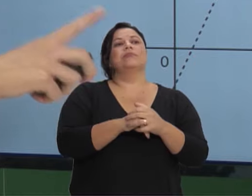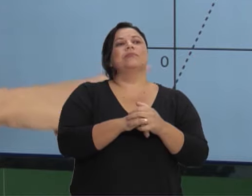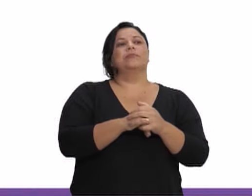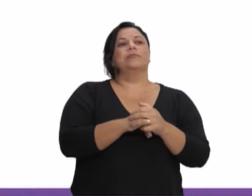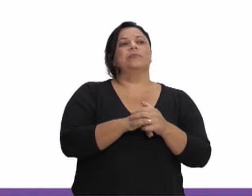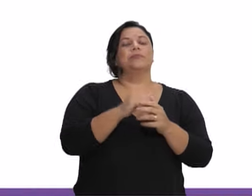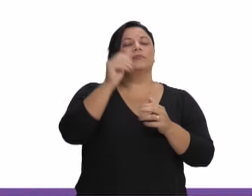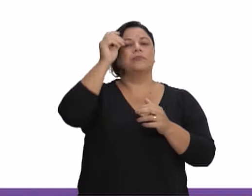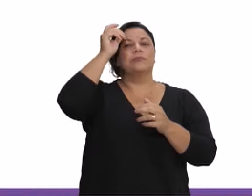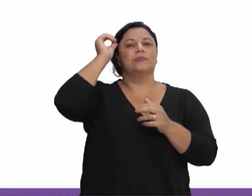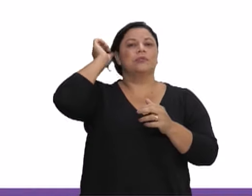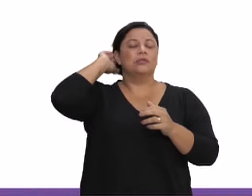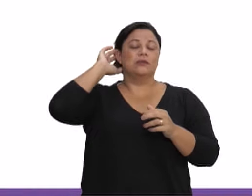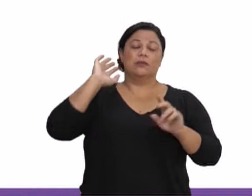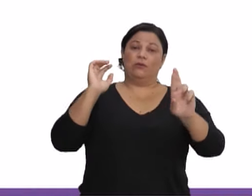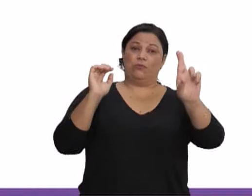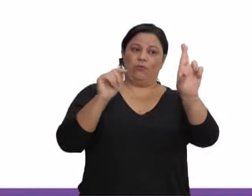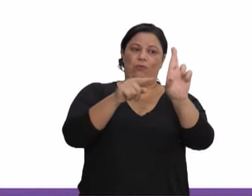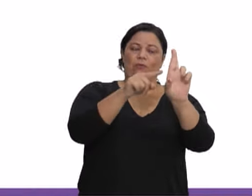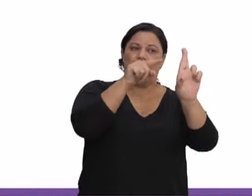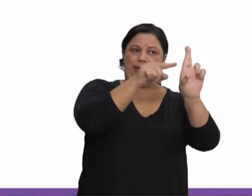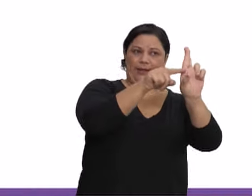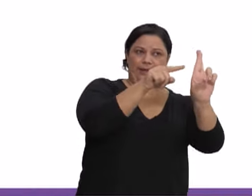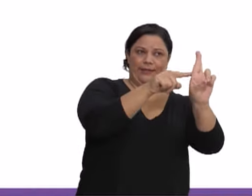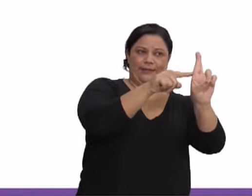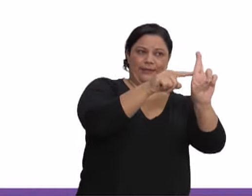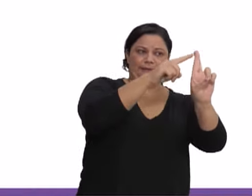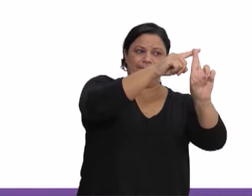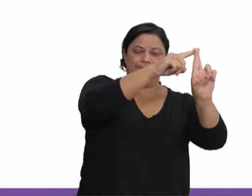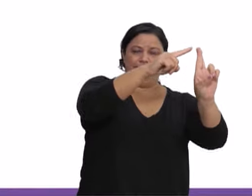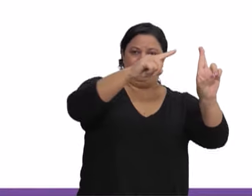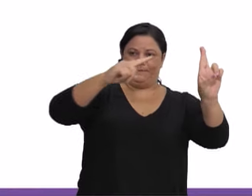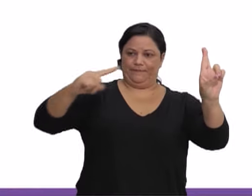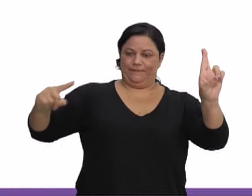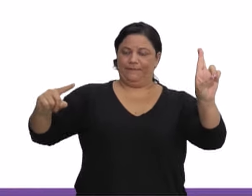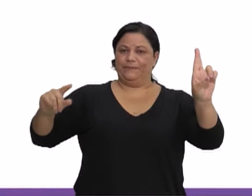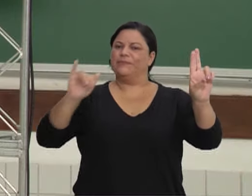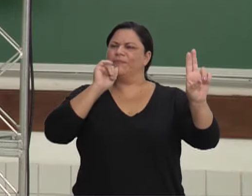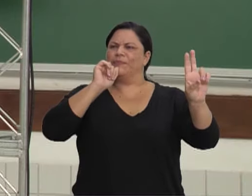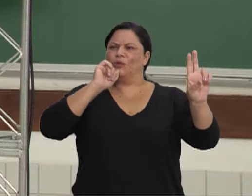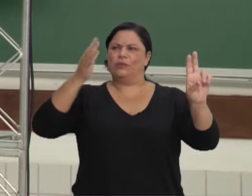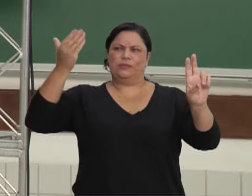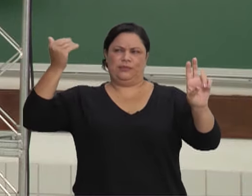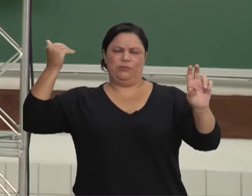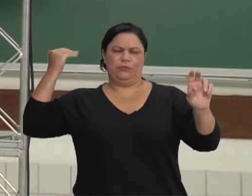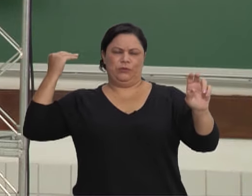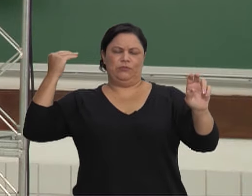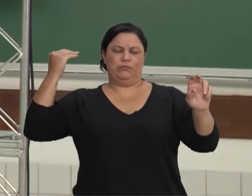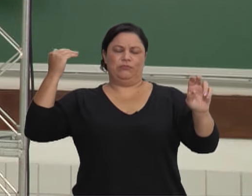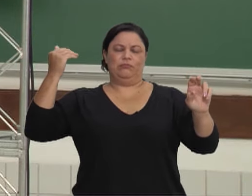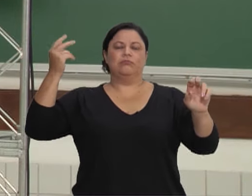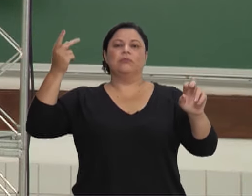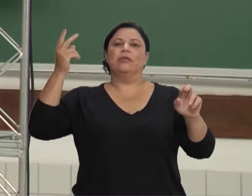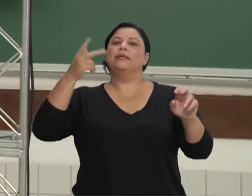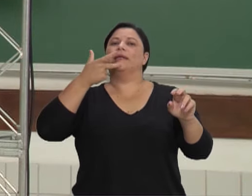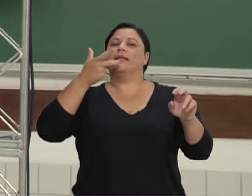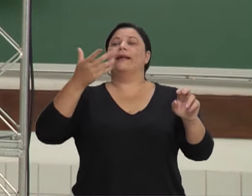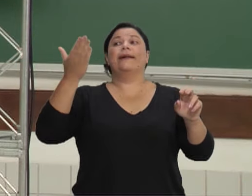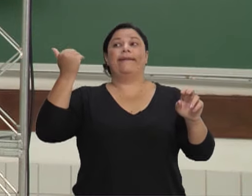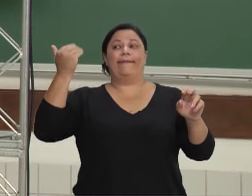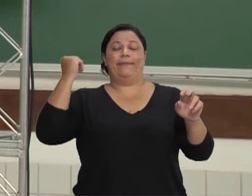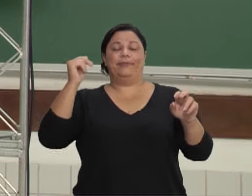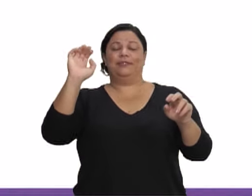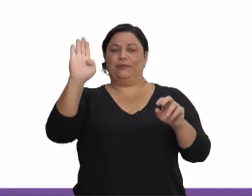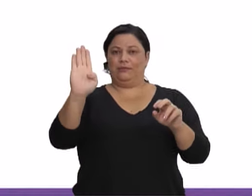Eu tenho aqui a reta R, tenho o meu A', que lá no exemplo inicial eu chamei de B, e tenho o meu ponto A, que é dado